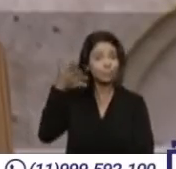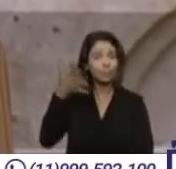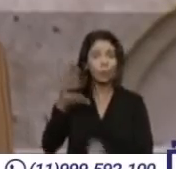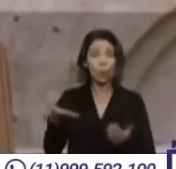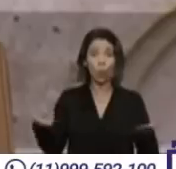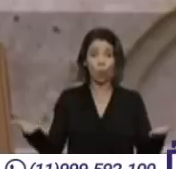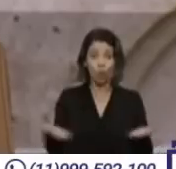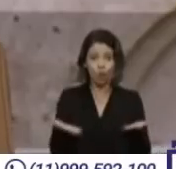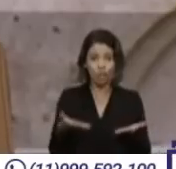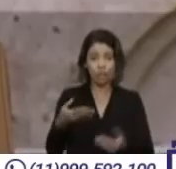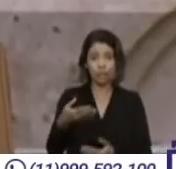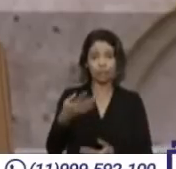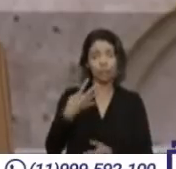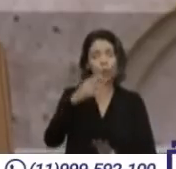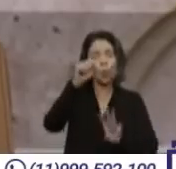Hoje,